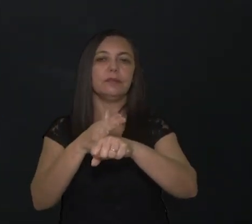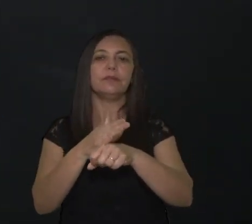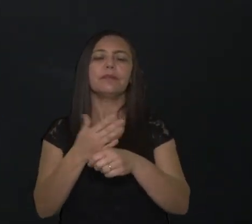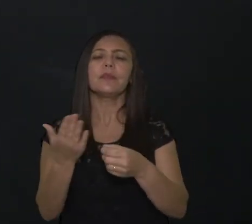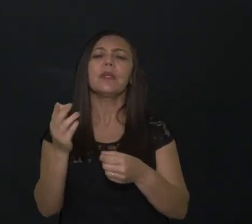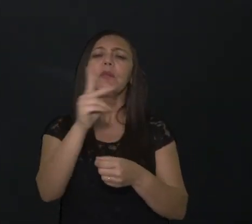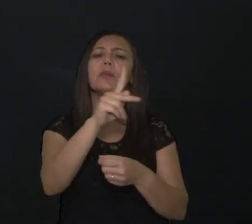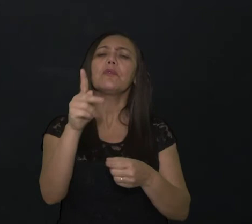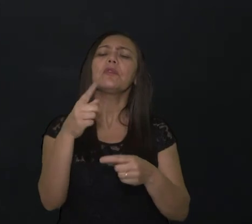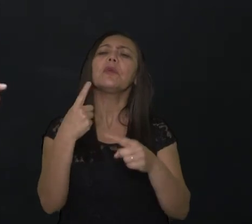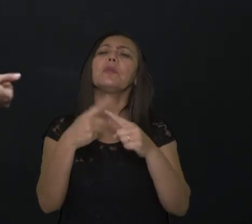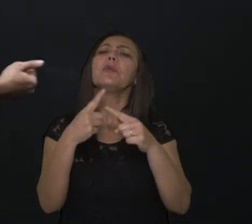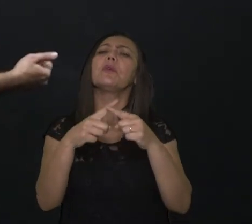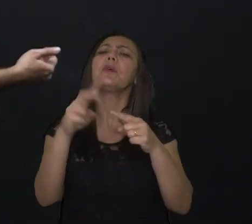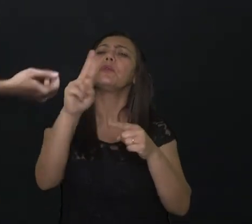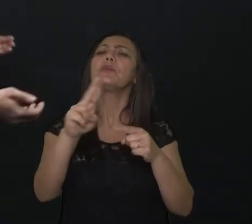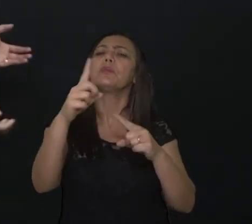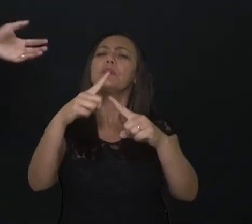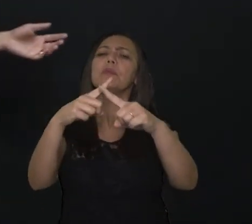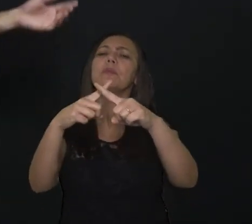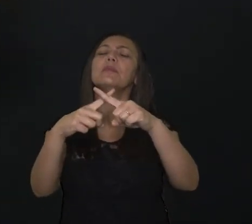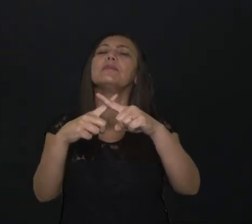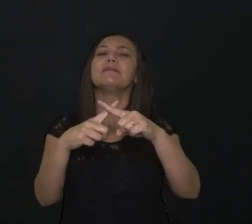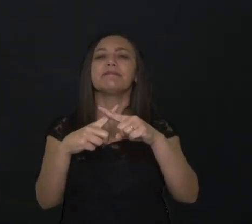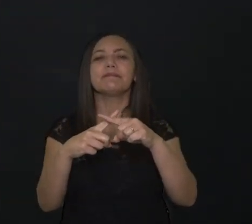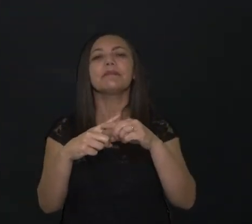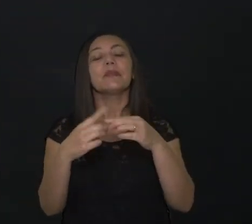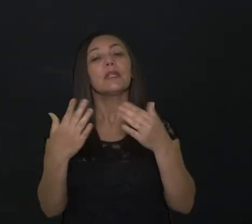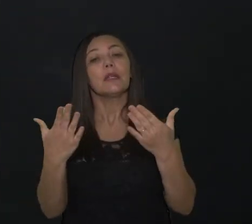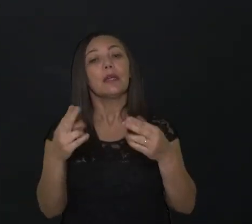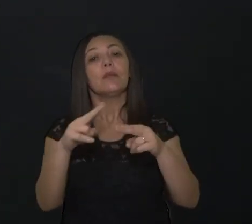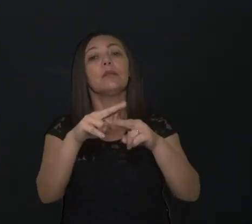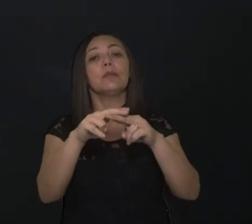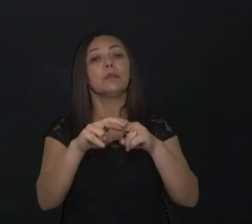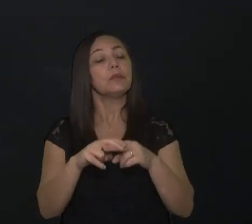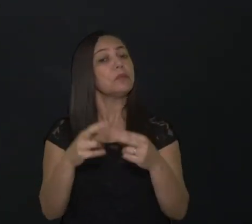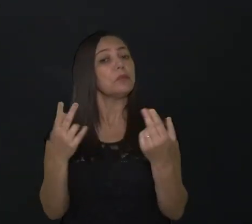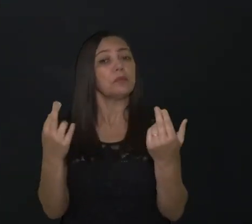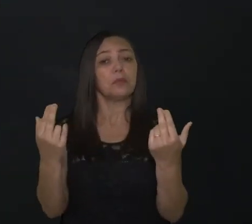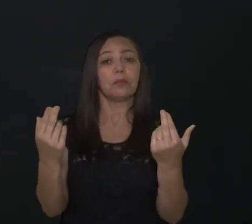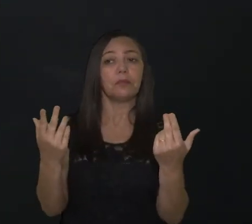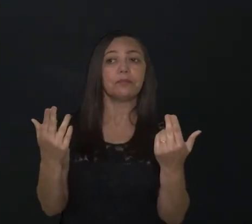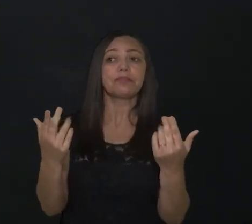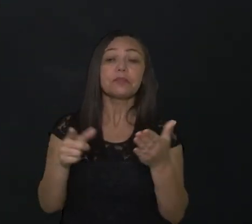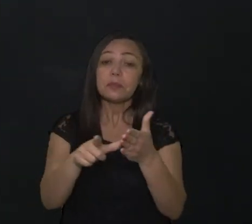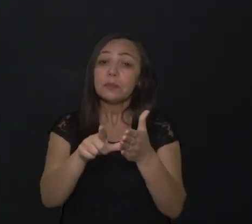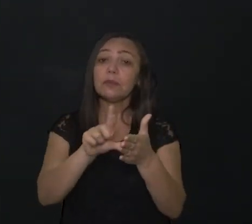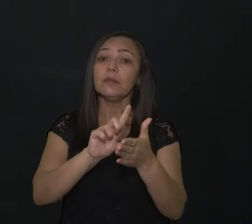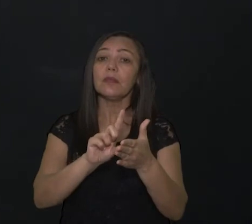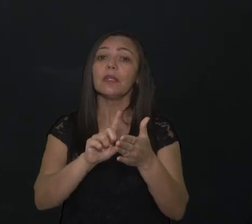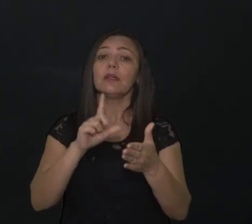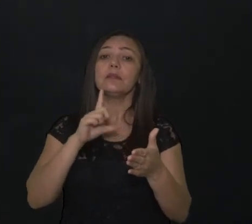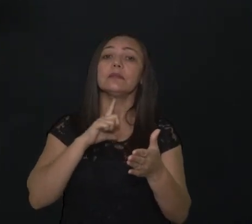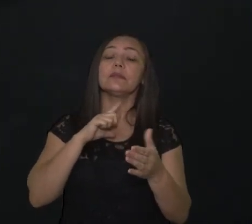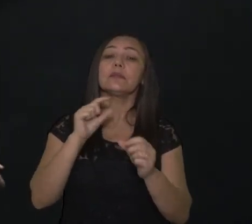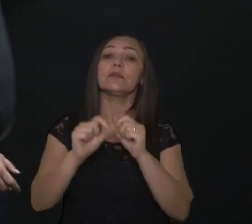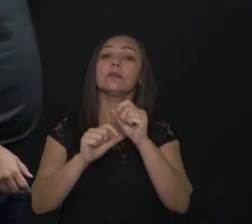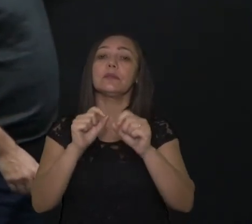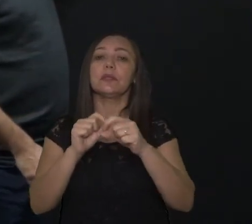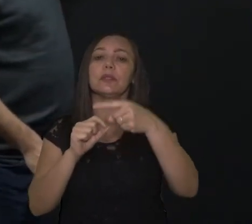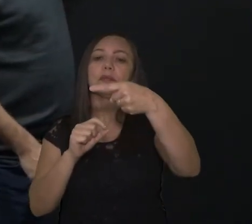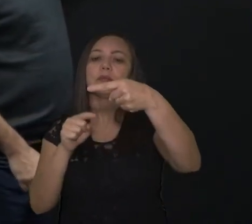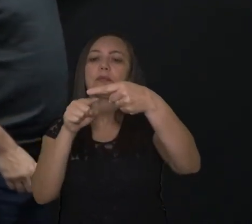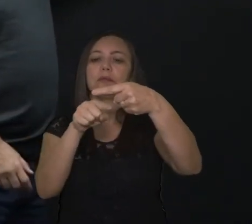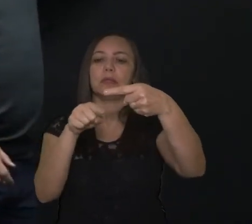também. Professor, por que o senhor fez essa multiplicação? Pelo mesmo motivo que eu fiz aqui anteriormente, para que nós tenhamos